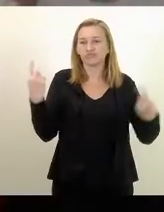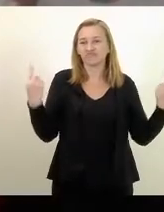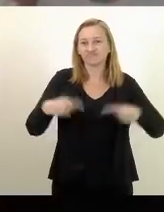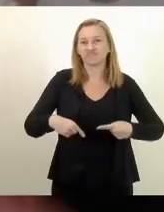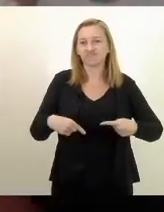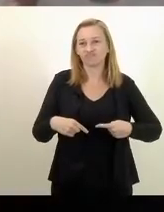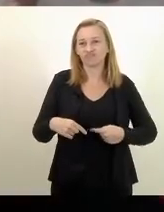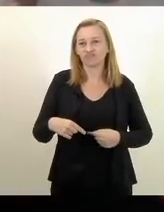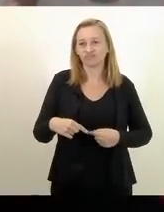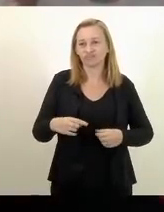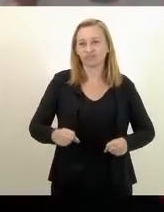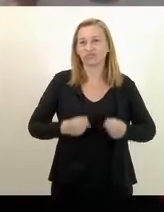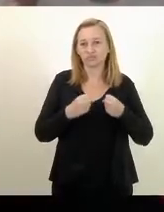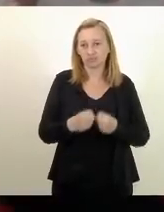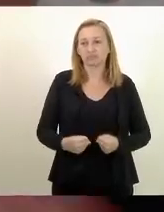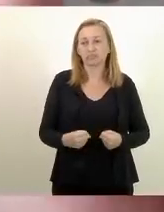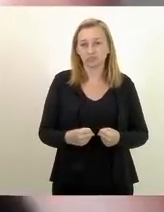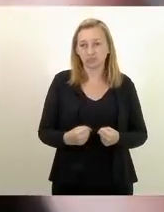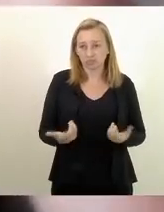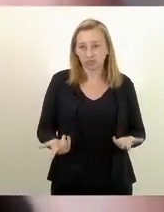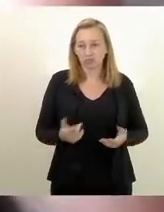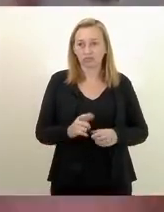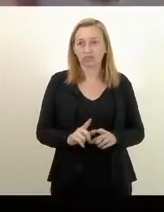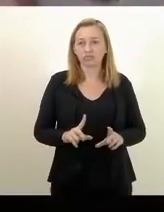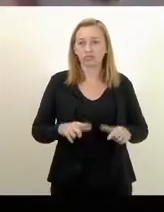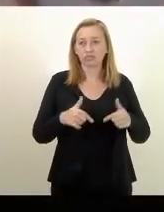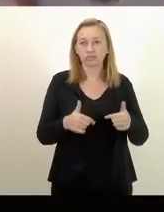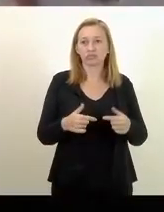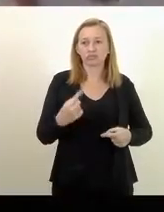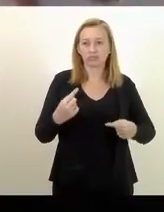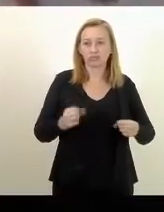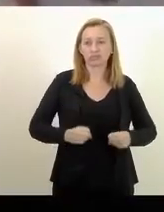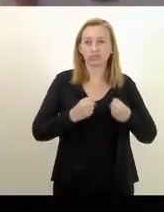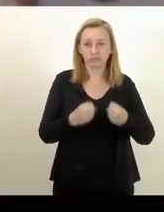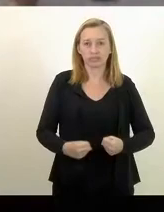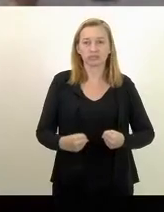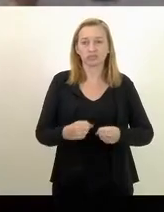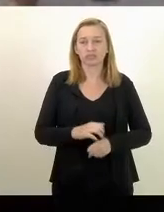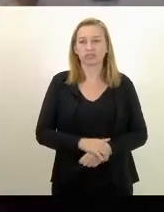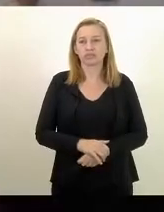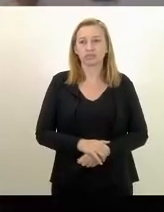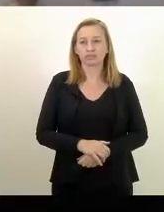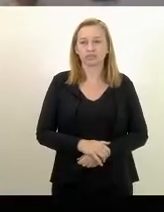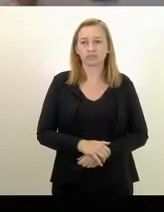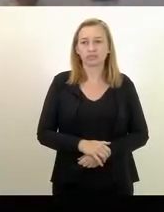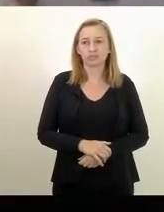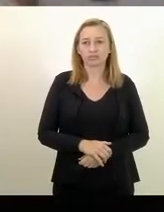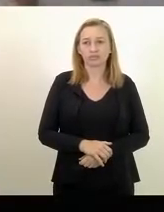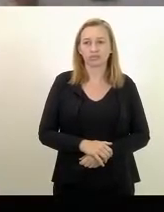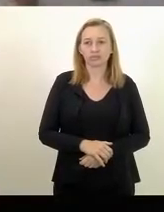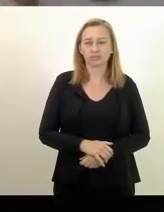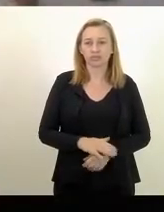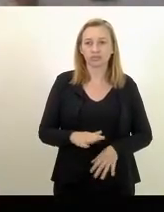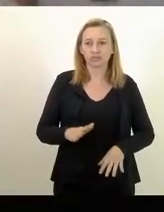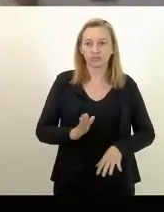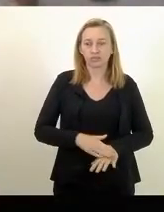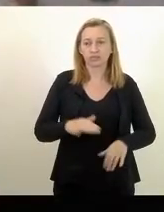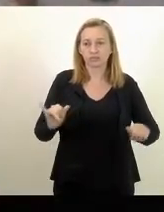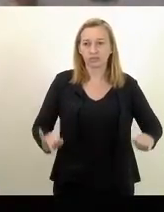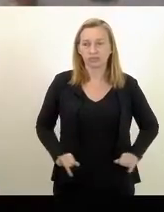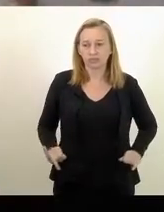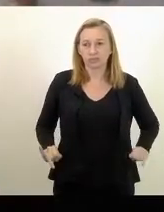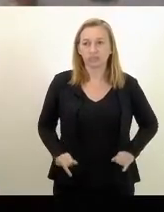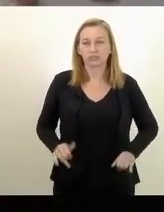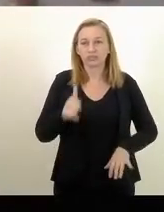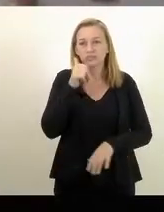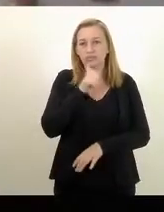poder nas suas dinâmicas de poder em que os mais penalizados são as mulheres são